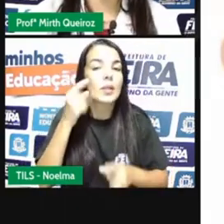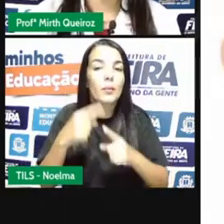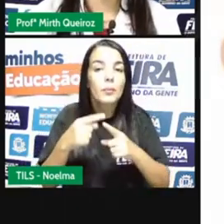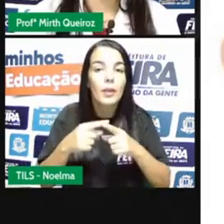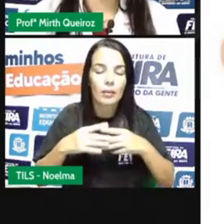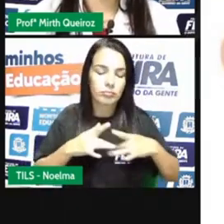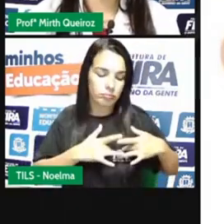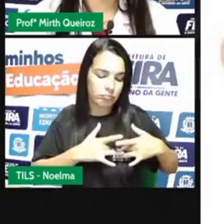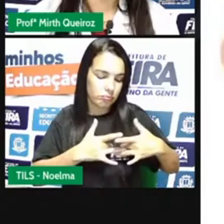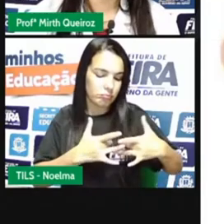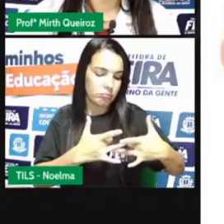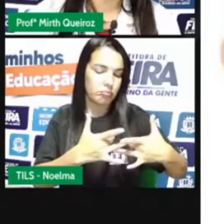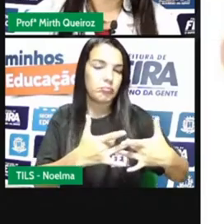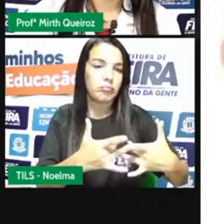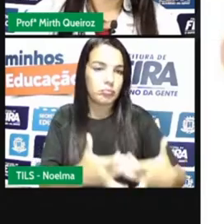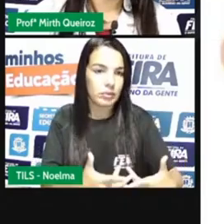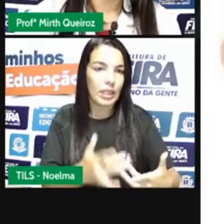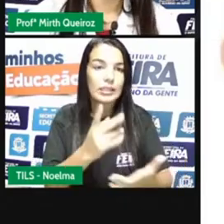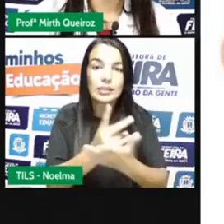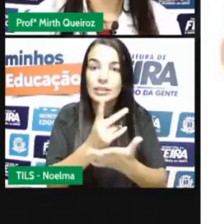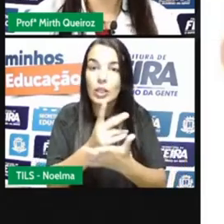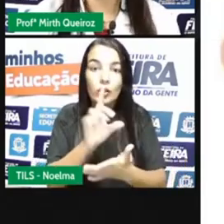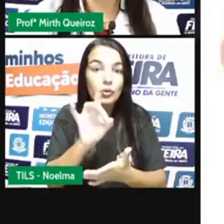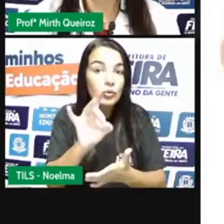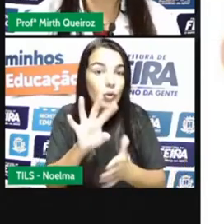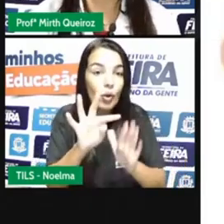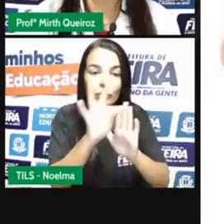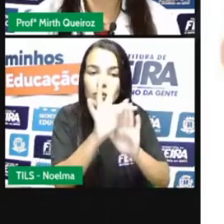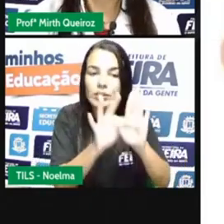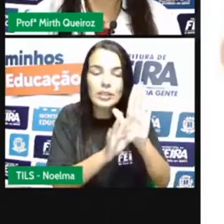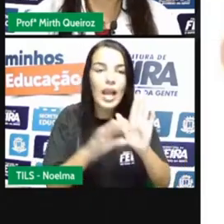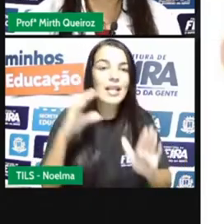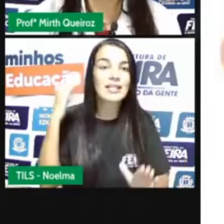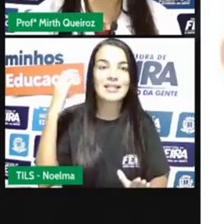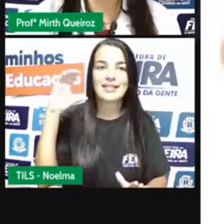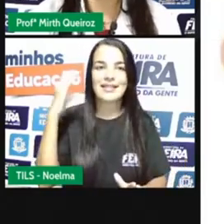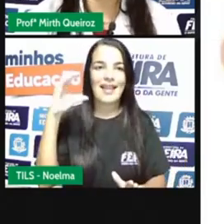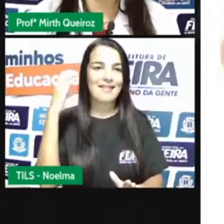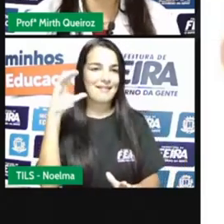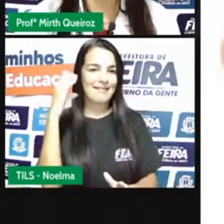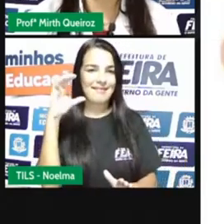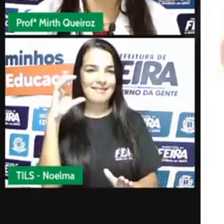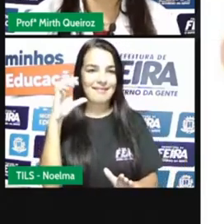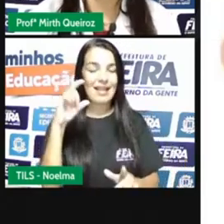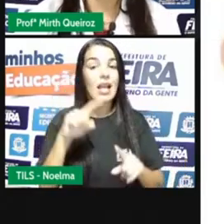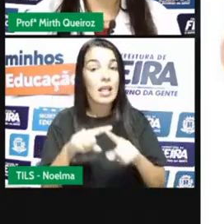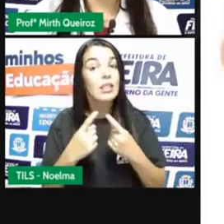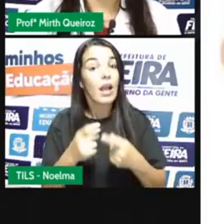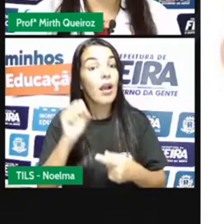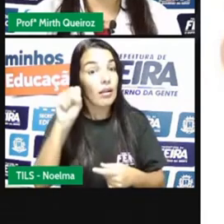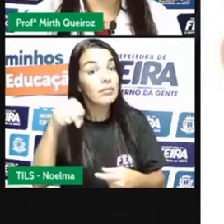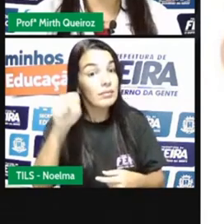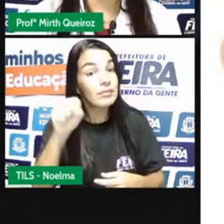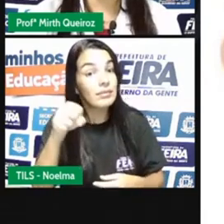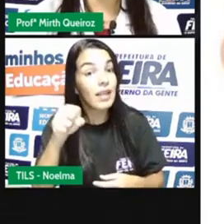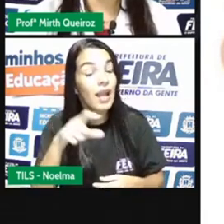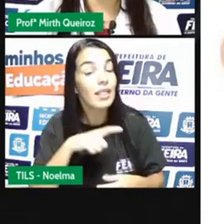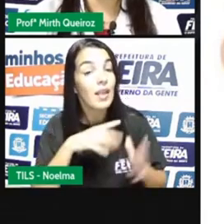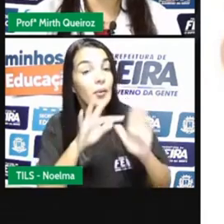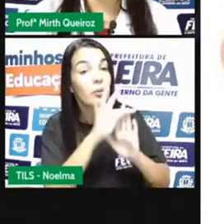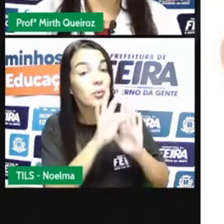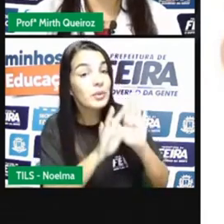por parte de quem se dedica ao ramo da ciência. E é isso mesmo, né? O